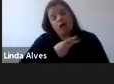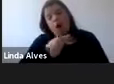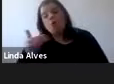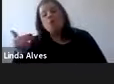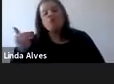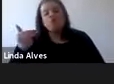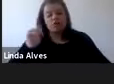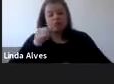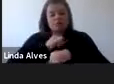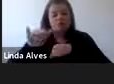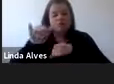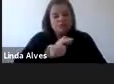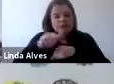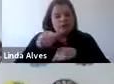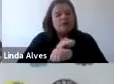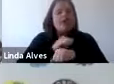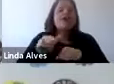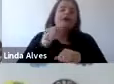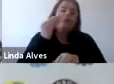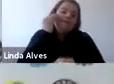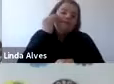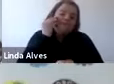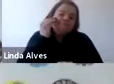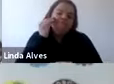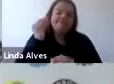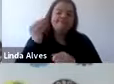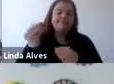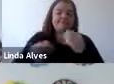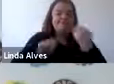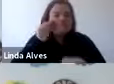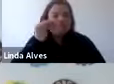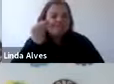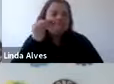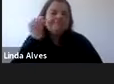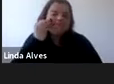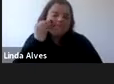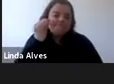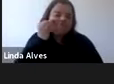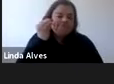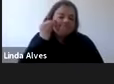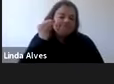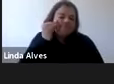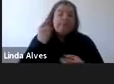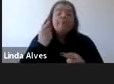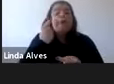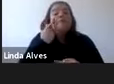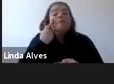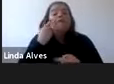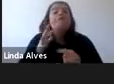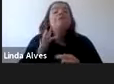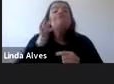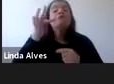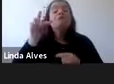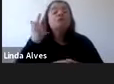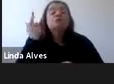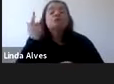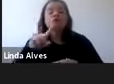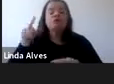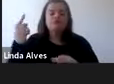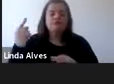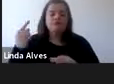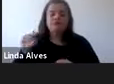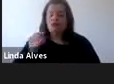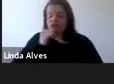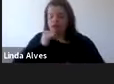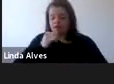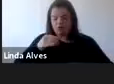o caminho definido ainda, que nós estamos trabalhando com números para a gente depois ter o consenso entre nós, porque nós não podemos, como nossa